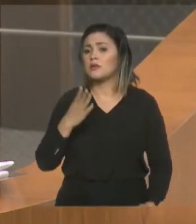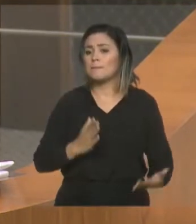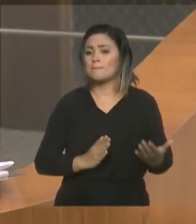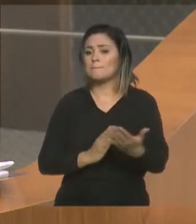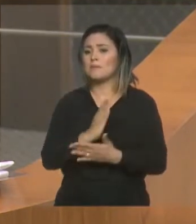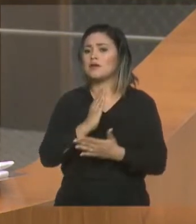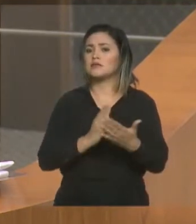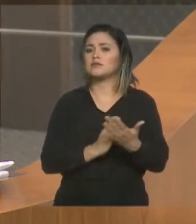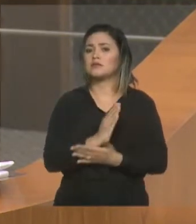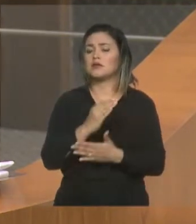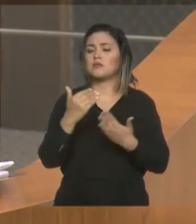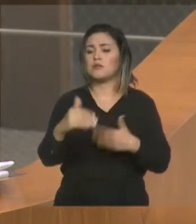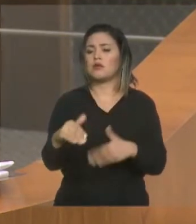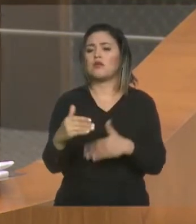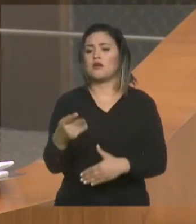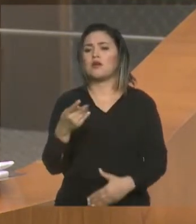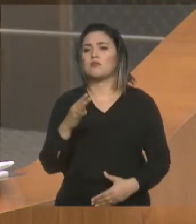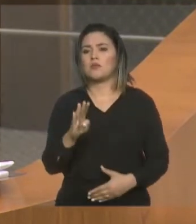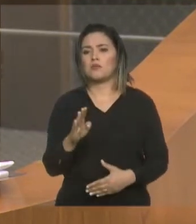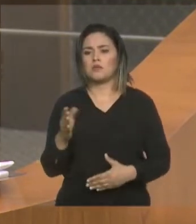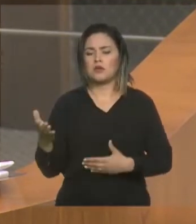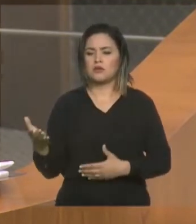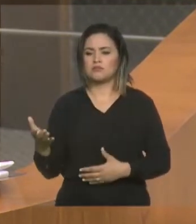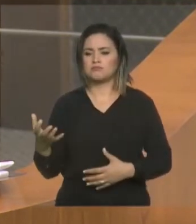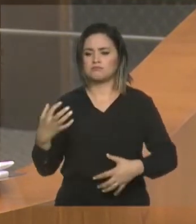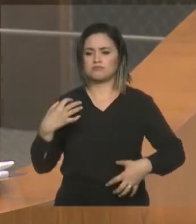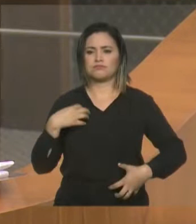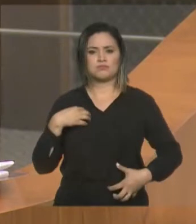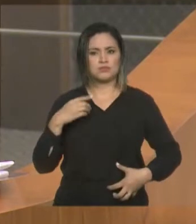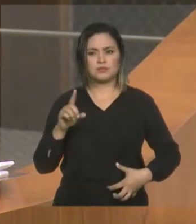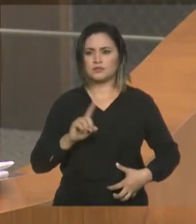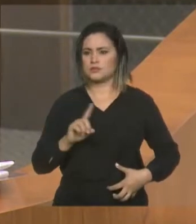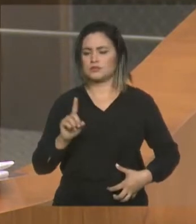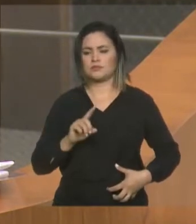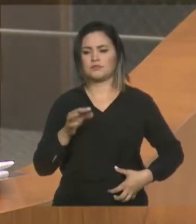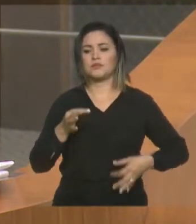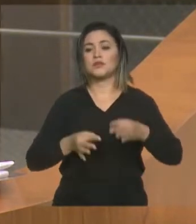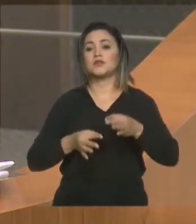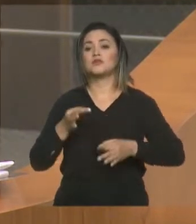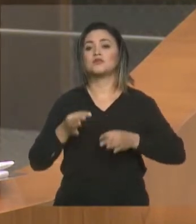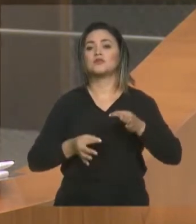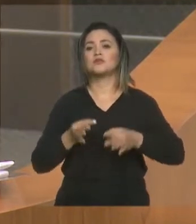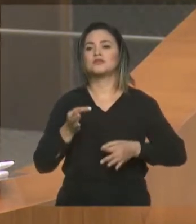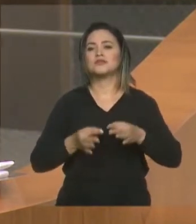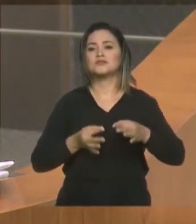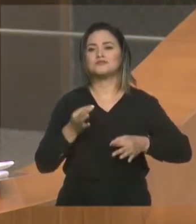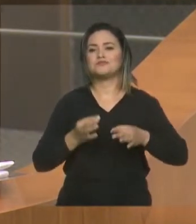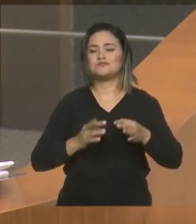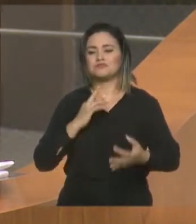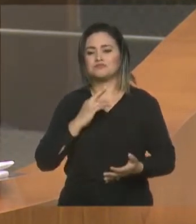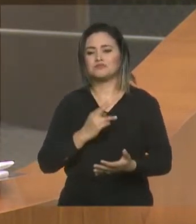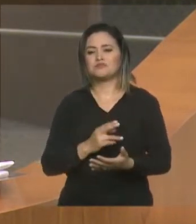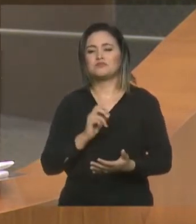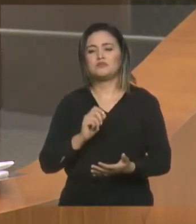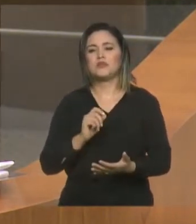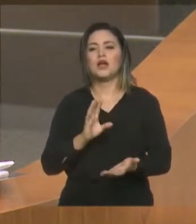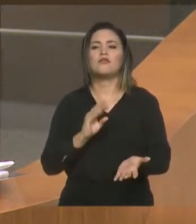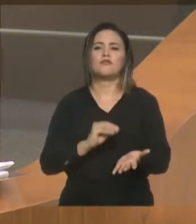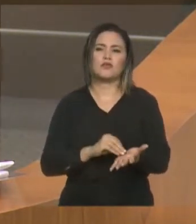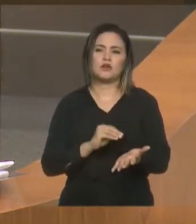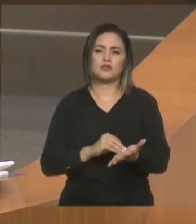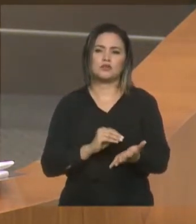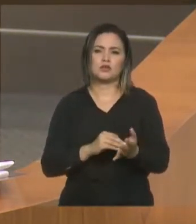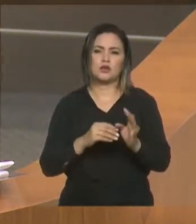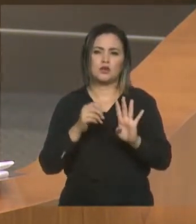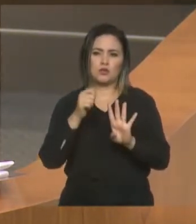chamados, recorreram à justiça. A justiça diz que ainda está 4 meses para terminar a validade de acordo com o